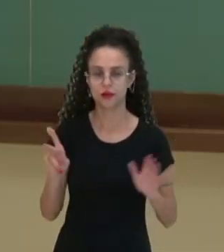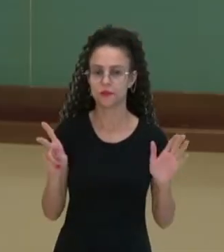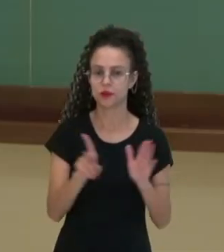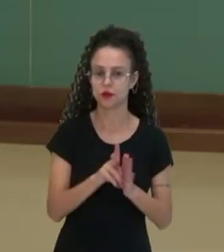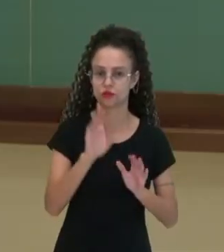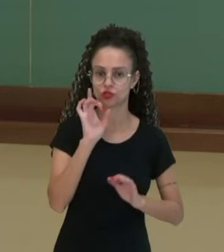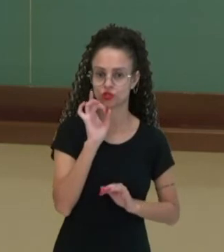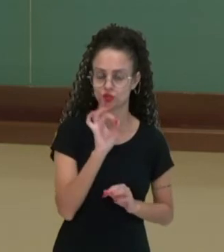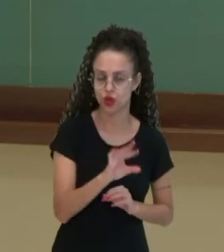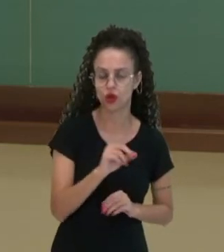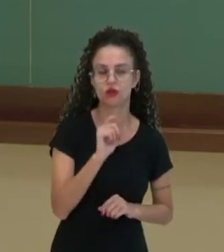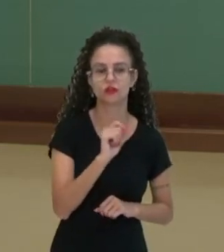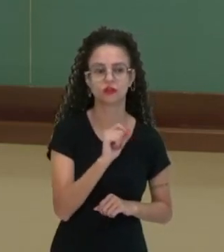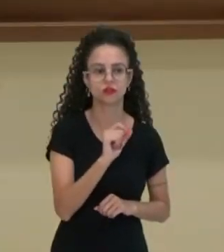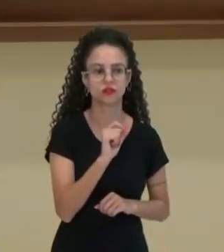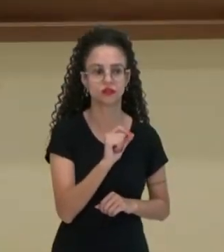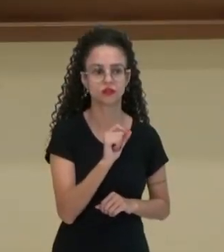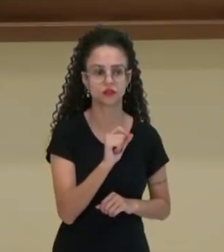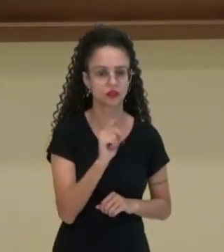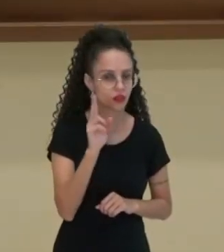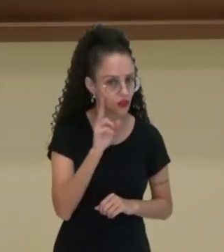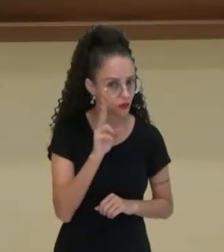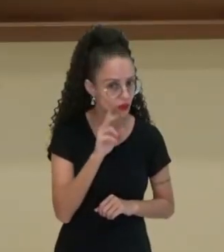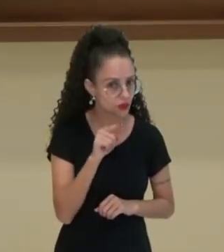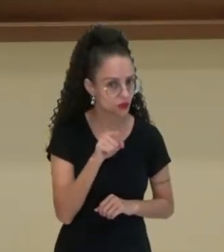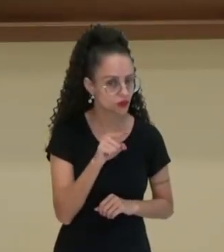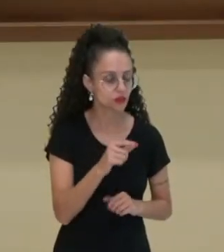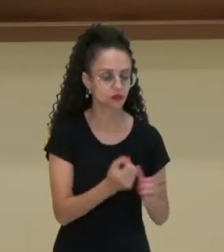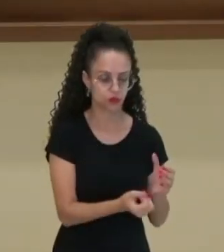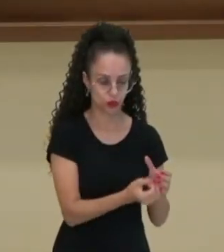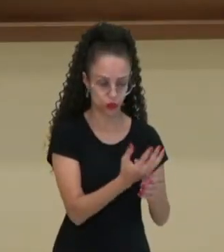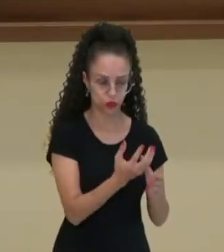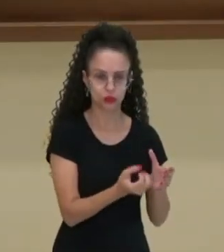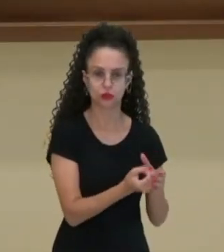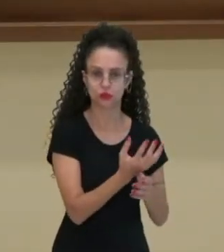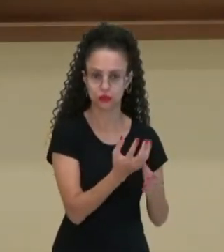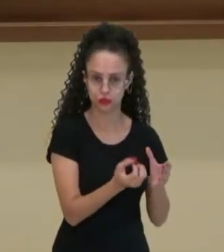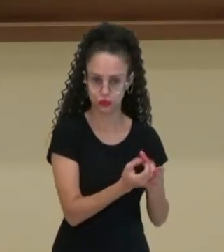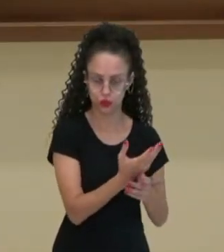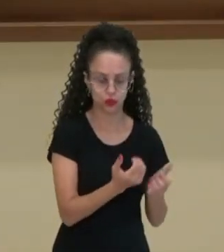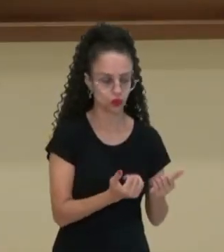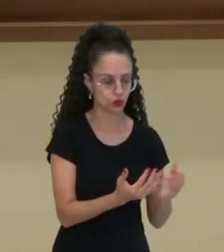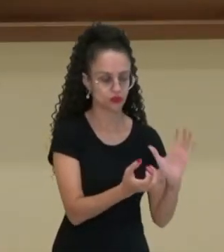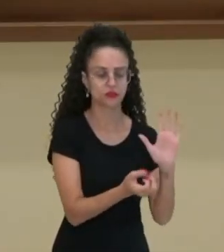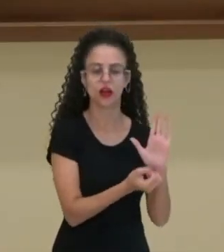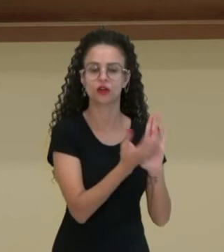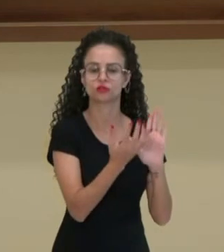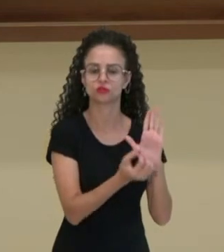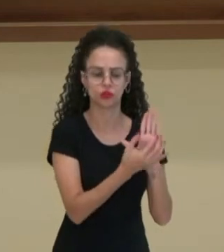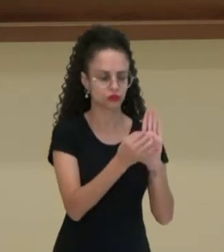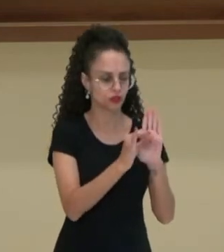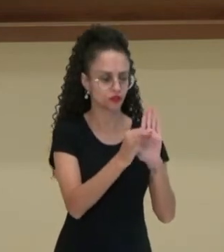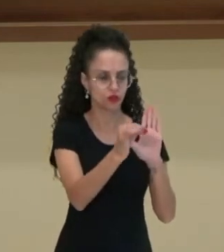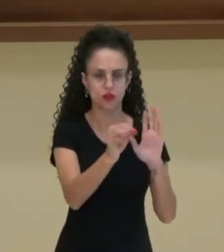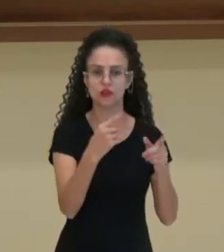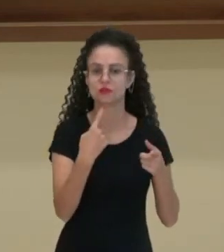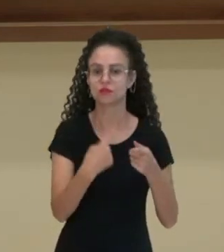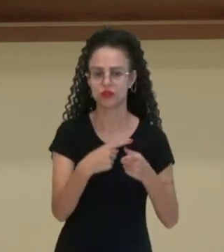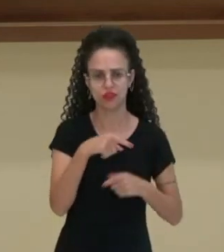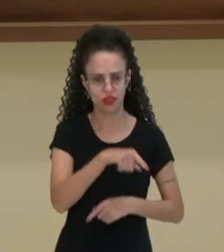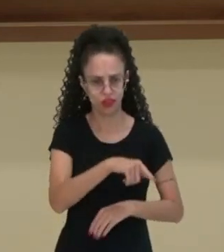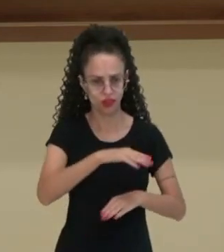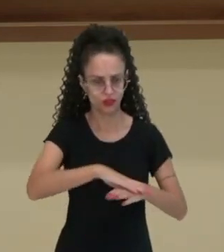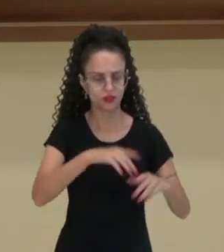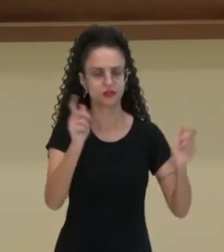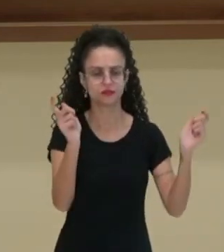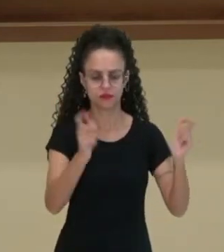para os organismos, vamos lá, você se lembra? Para os produtores, os autótrofos. E por que mesmo? Porque eles têm a